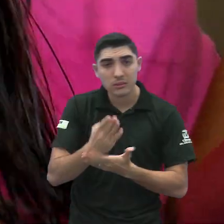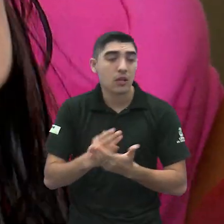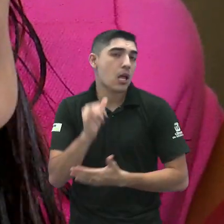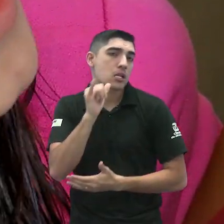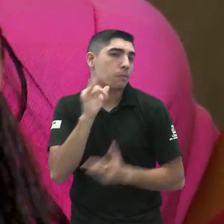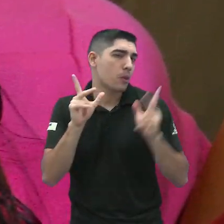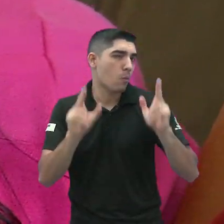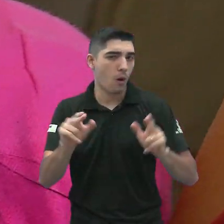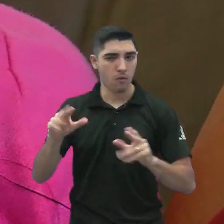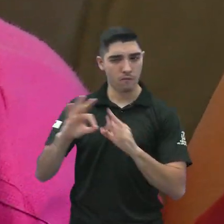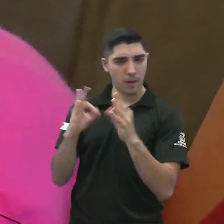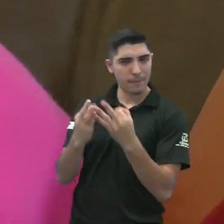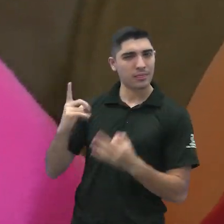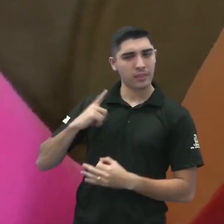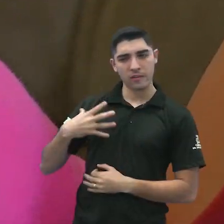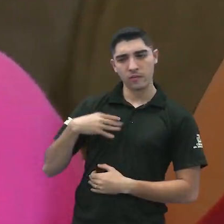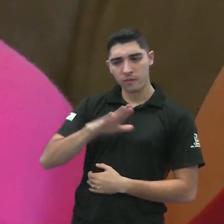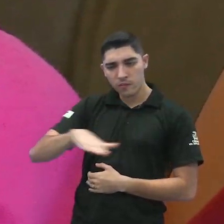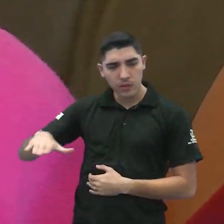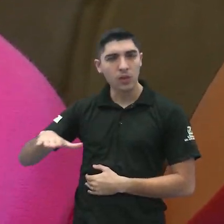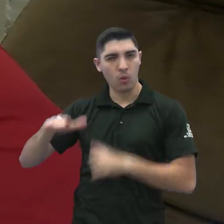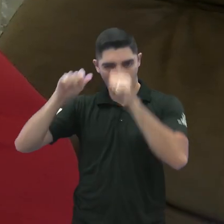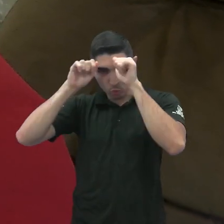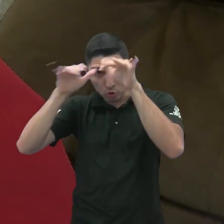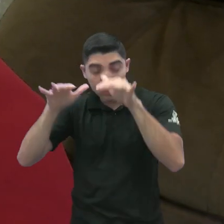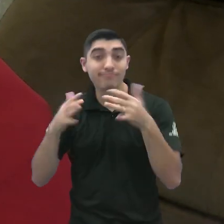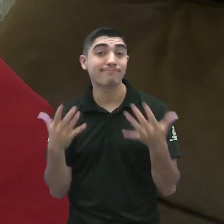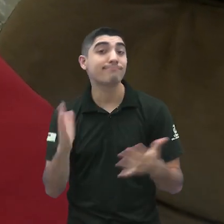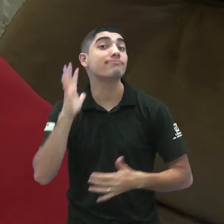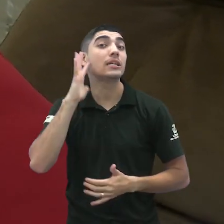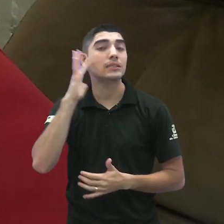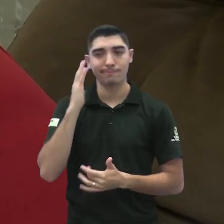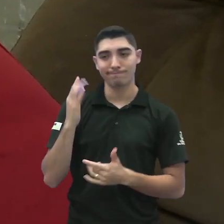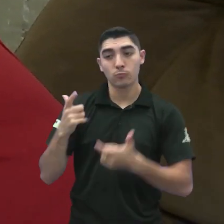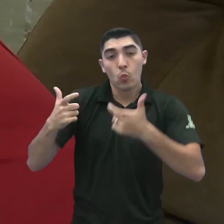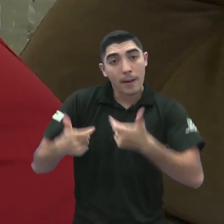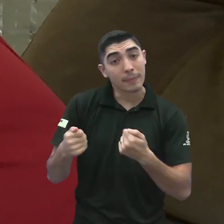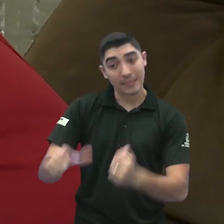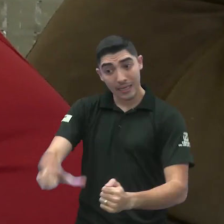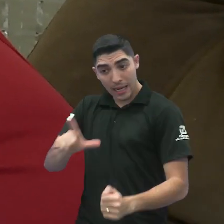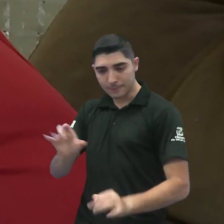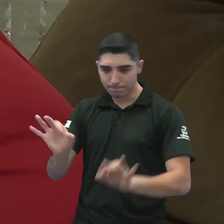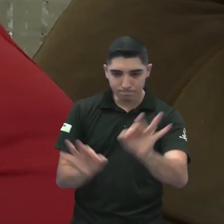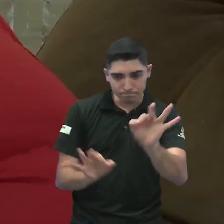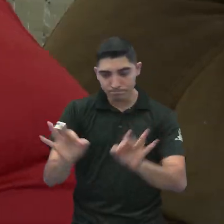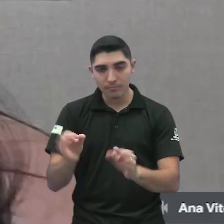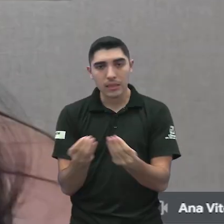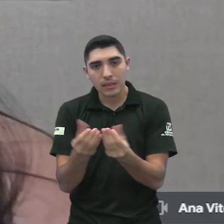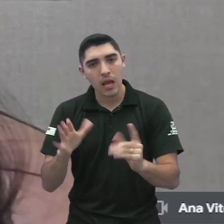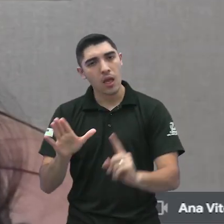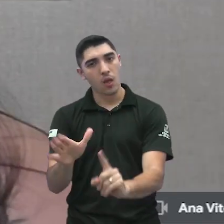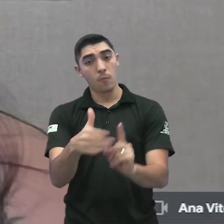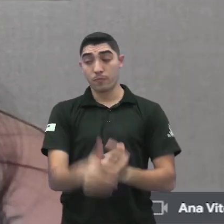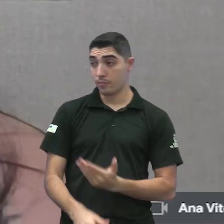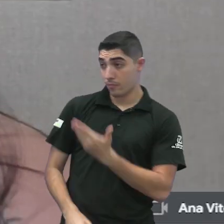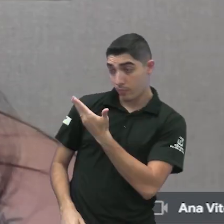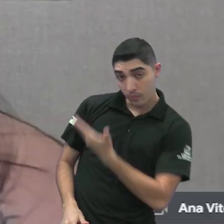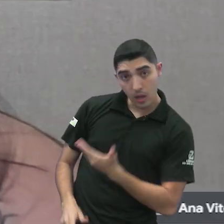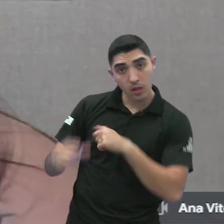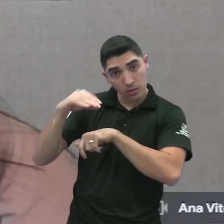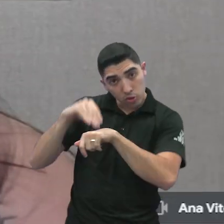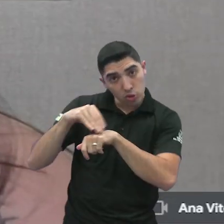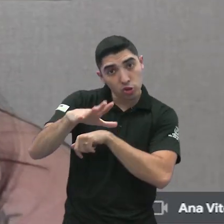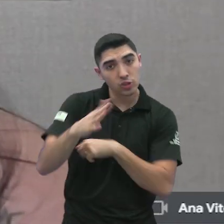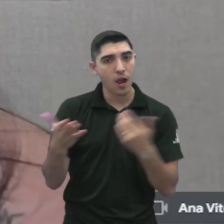ao barulho, como as que têm filhos com autismo, é importante preparar o ambiente de forma acolhedora. A doutora Isabelle